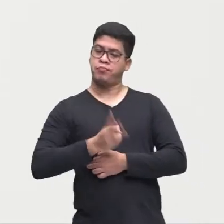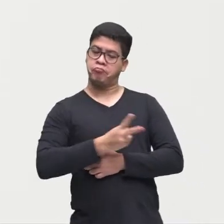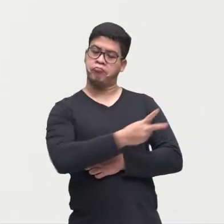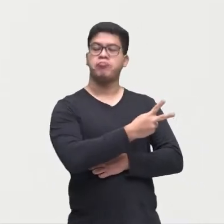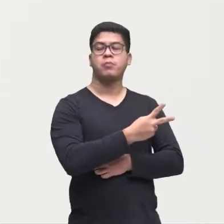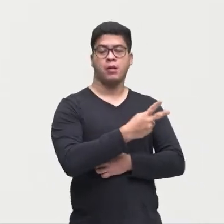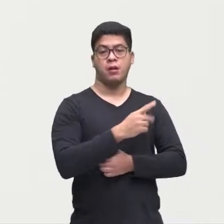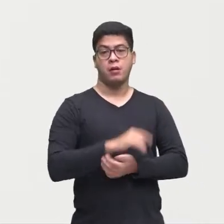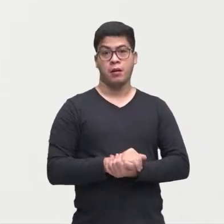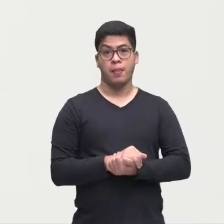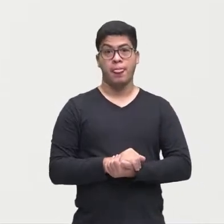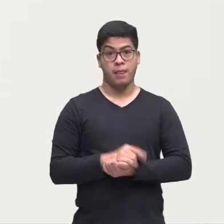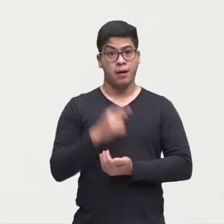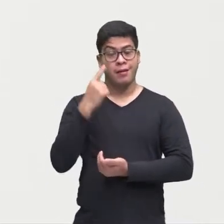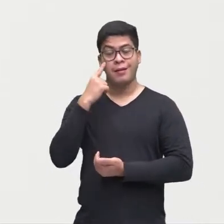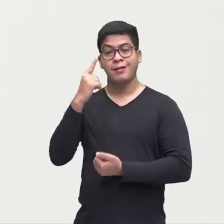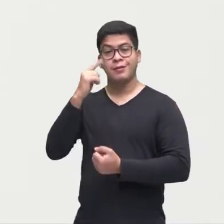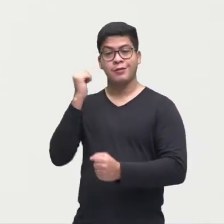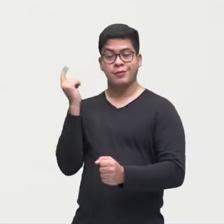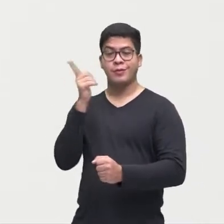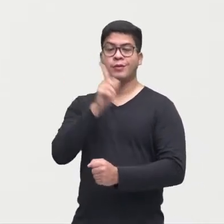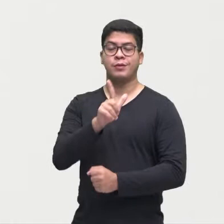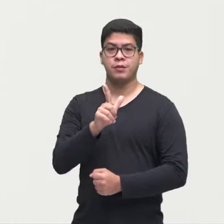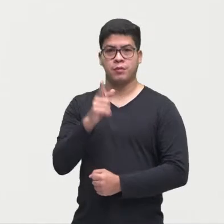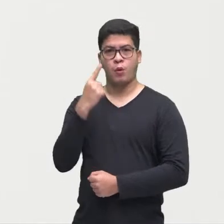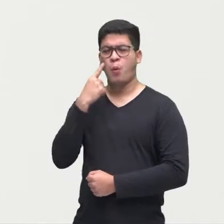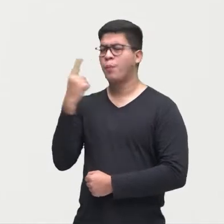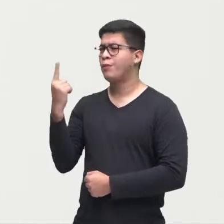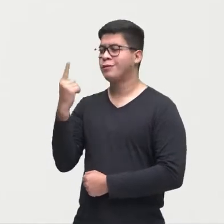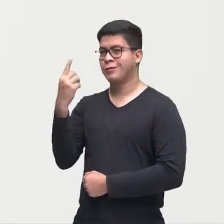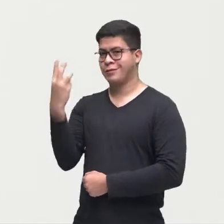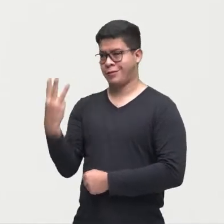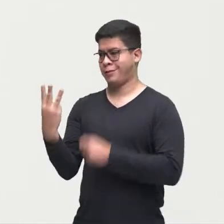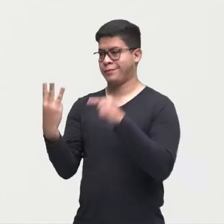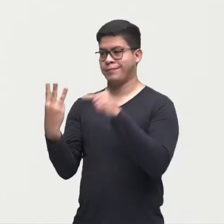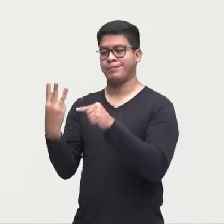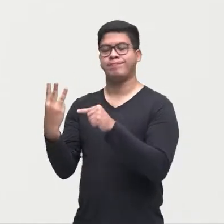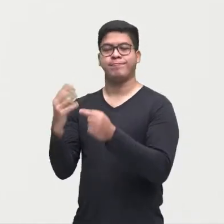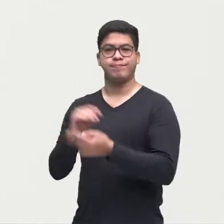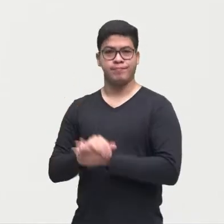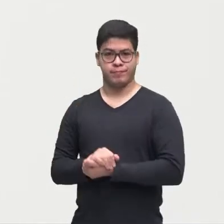os múltiplos. Olha só, múltiplo de 3, vejam.